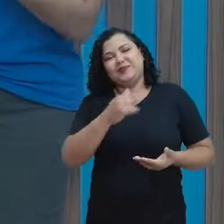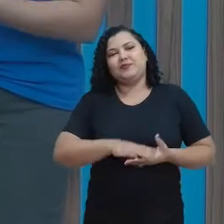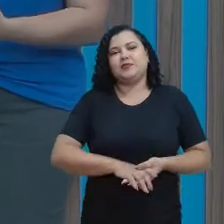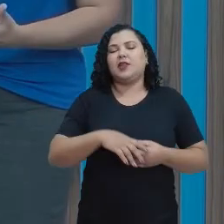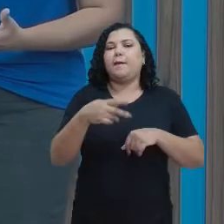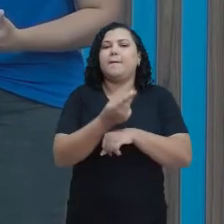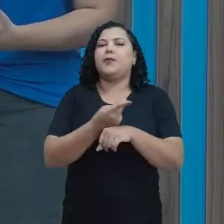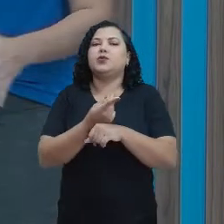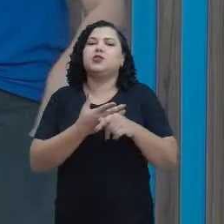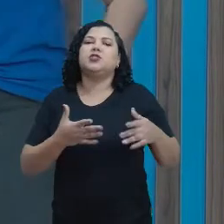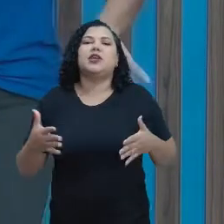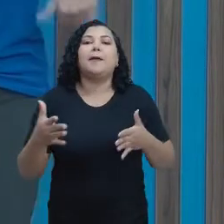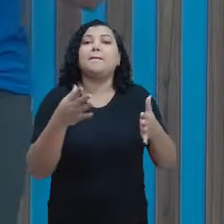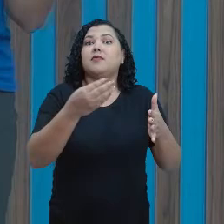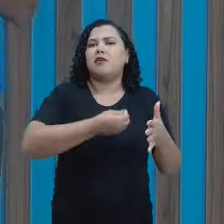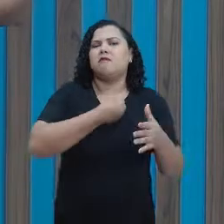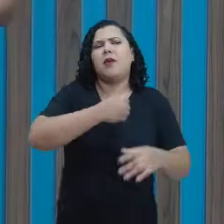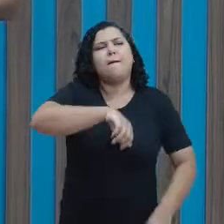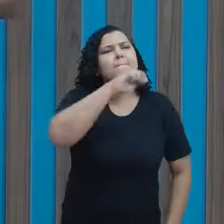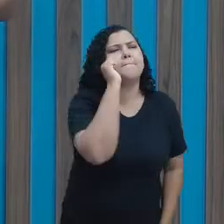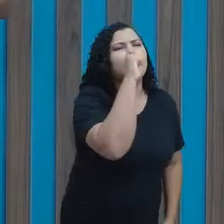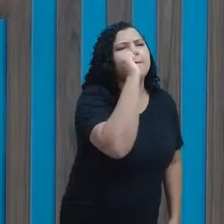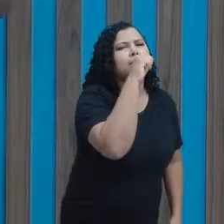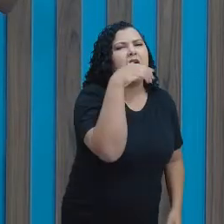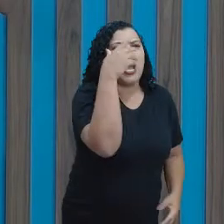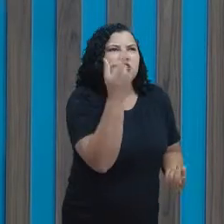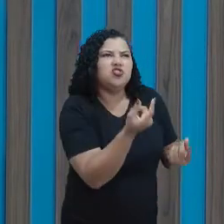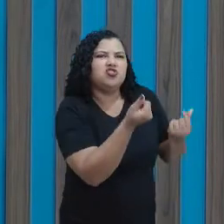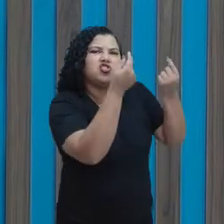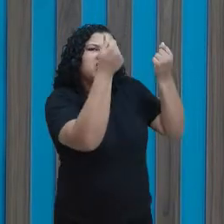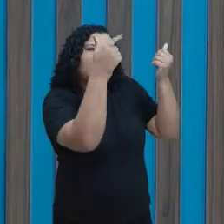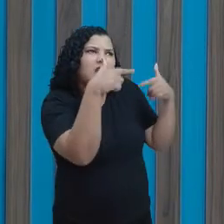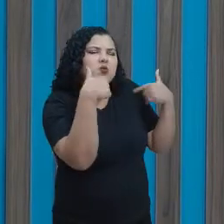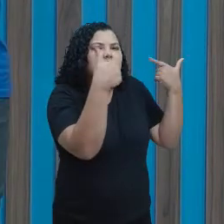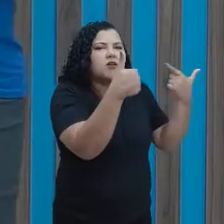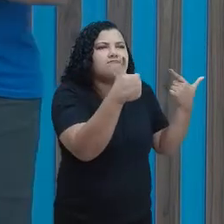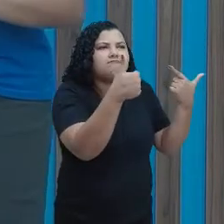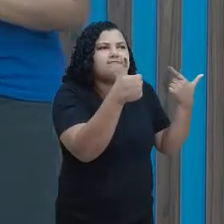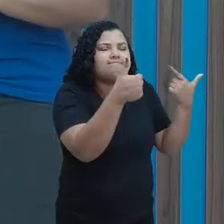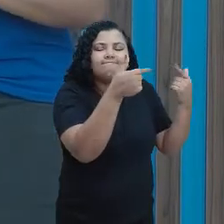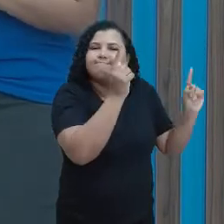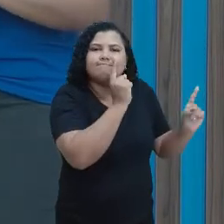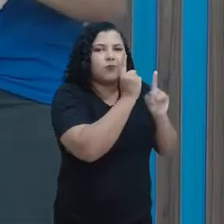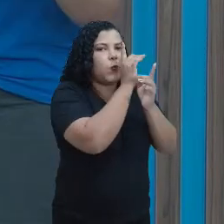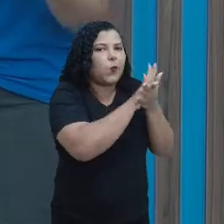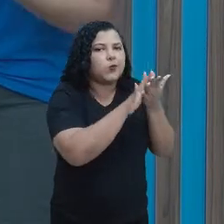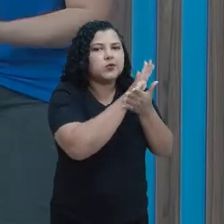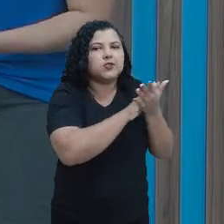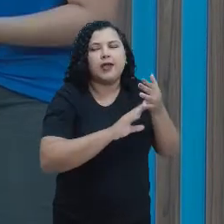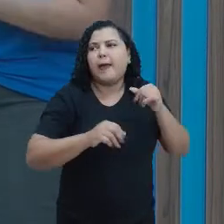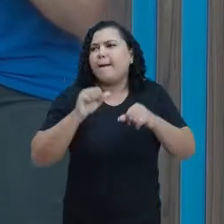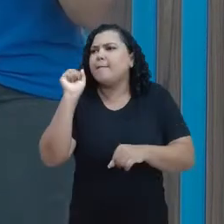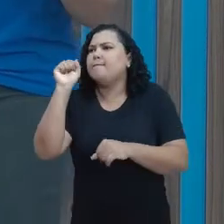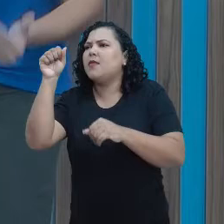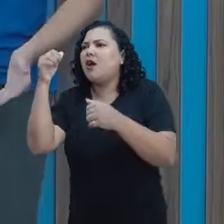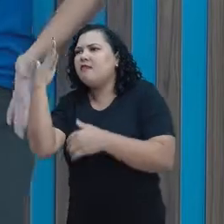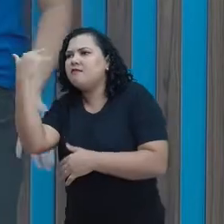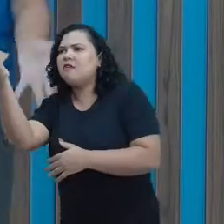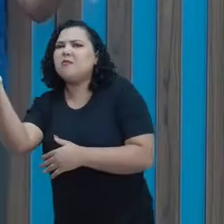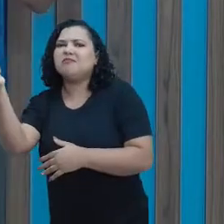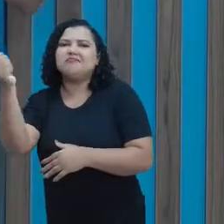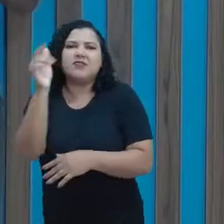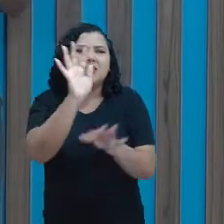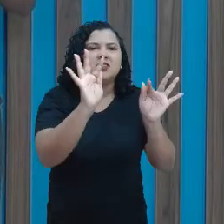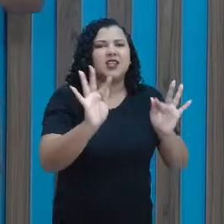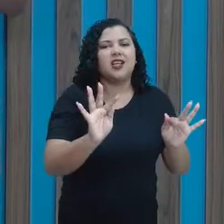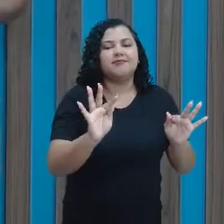procurando os caminhos da vida, bate na porta da fortuna, que é a sorte, né? Ela bate na porta da fama, da felicidade, mas